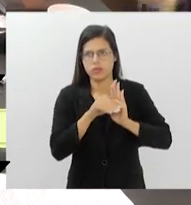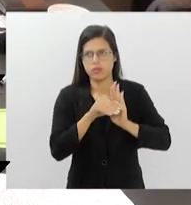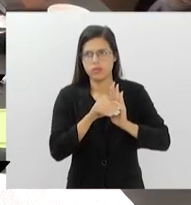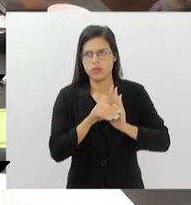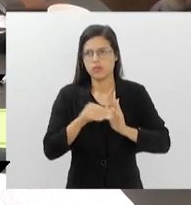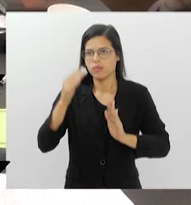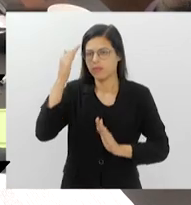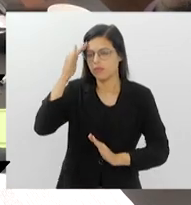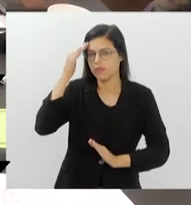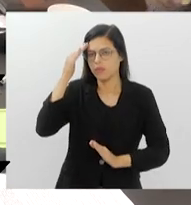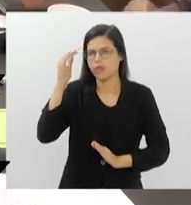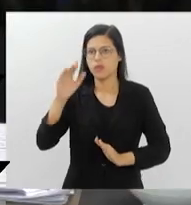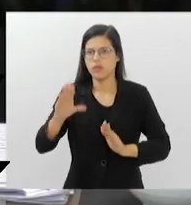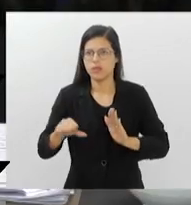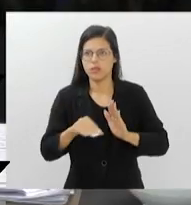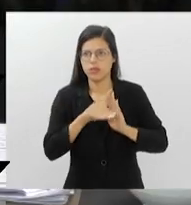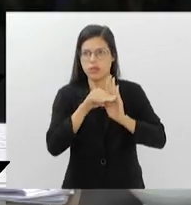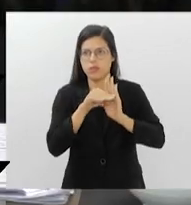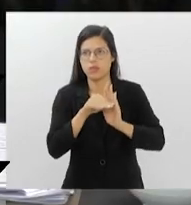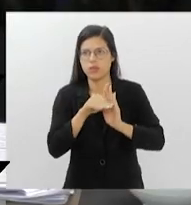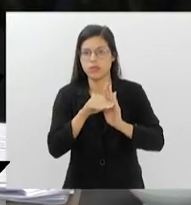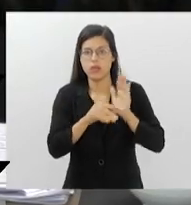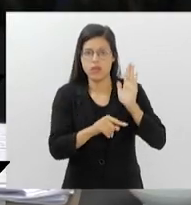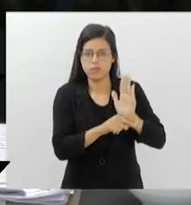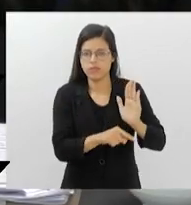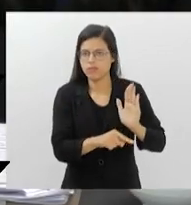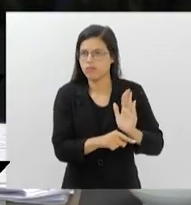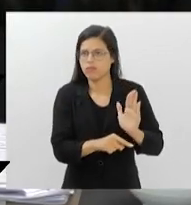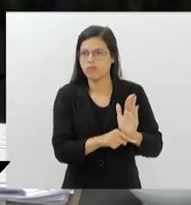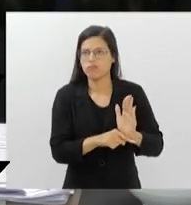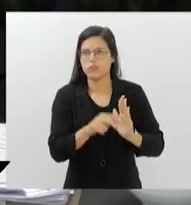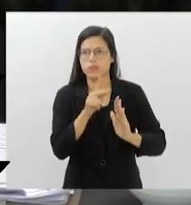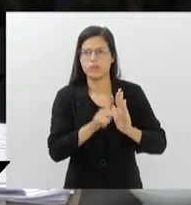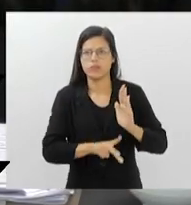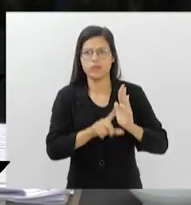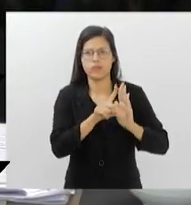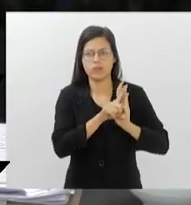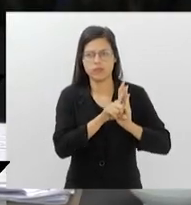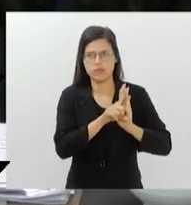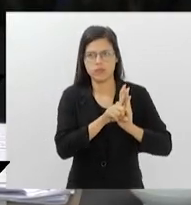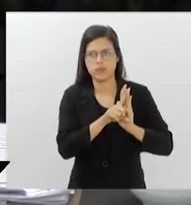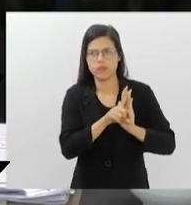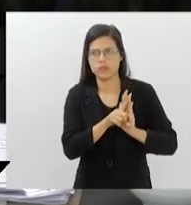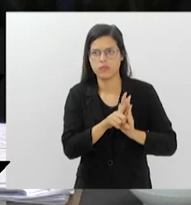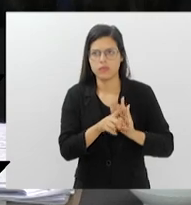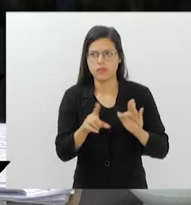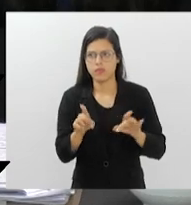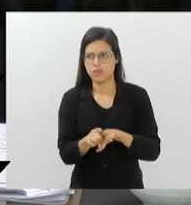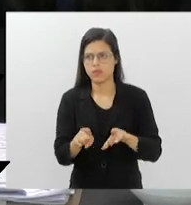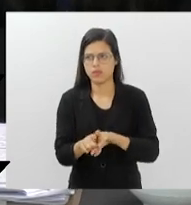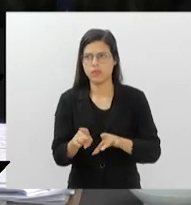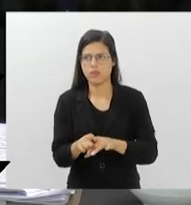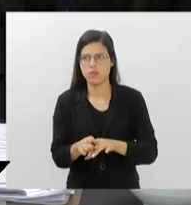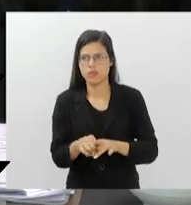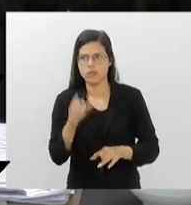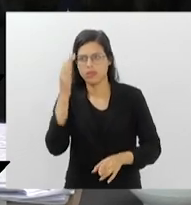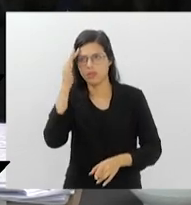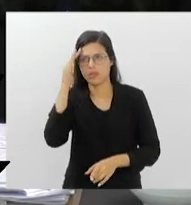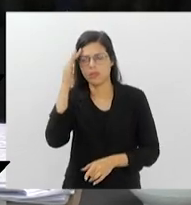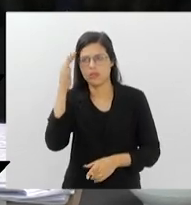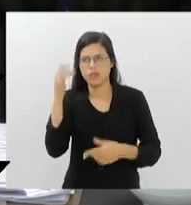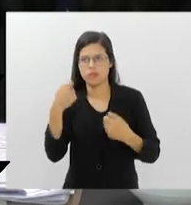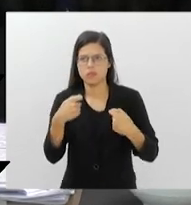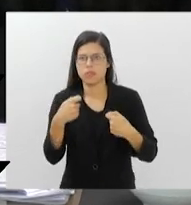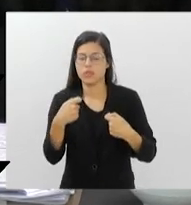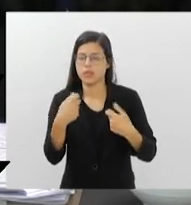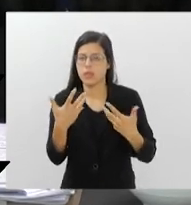entendi que as emendas foram extremamente benéficas ao projeto de lei e também compreendendo que elas devem será catá porque